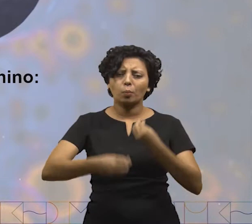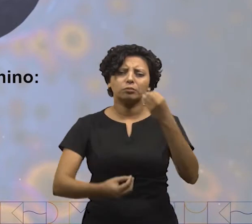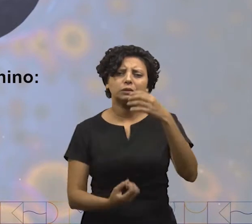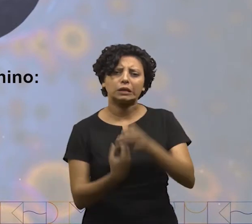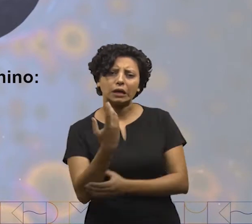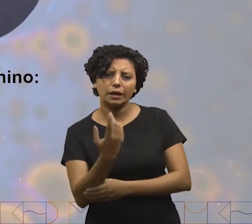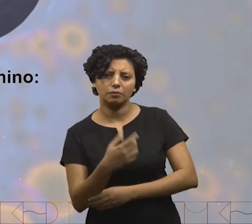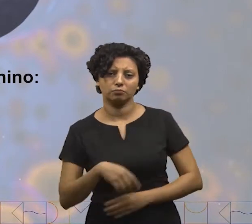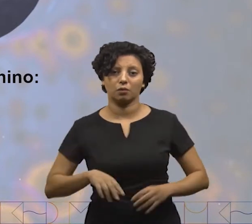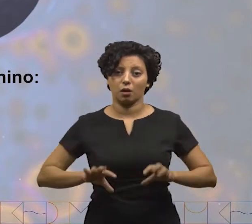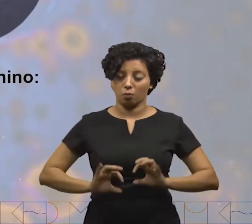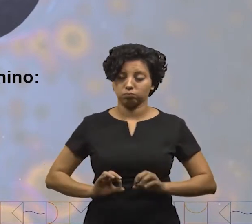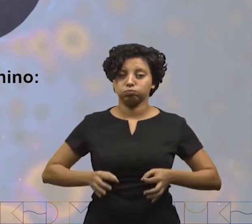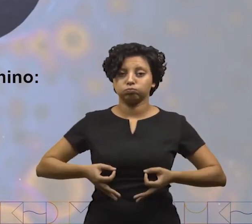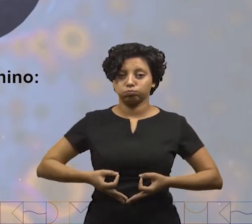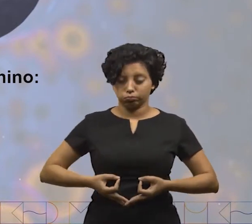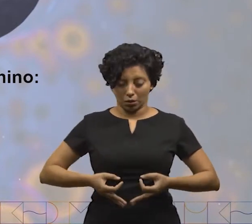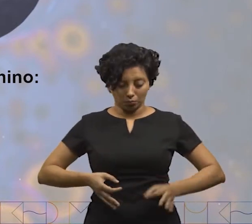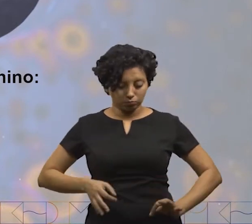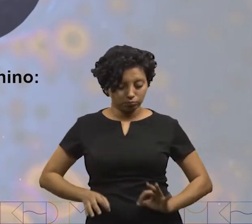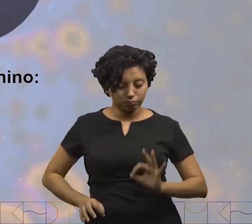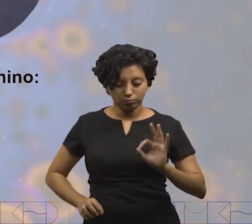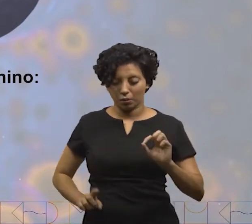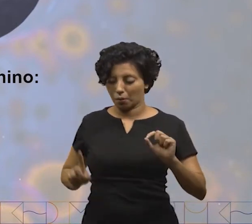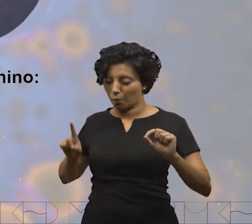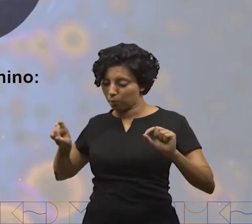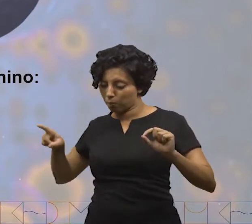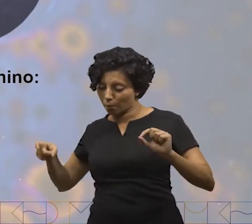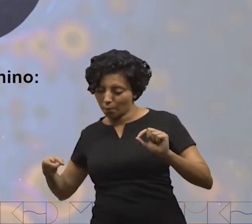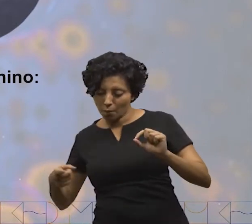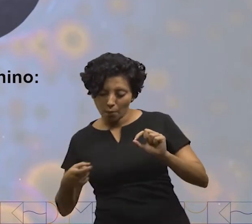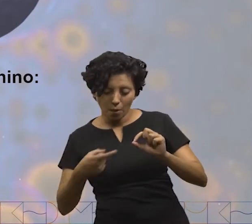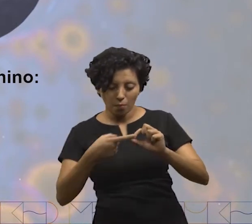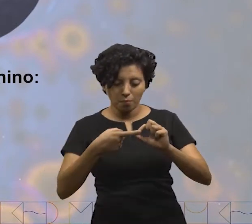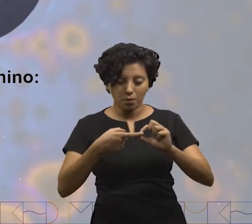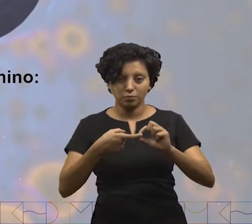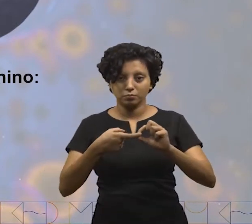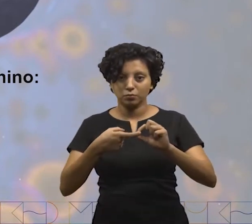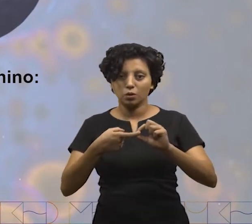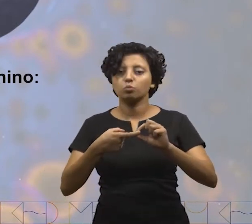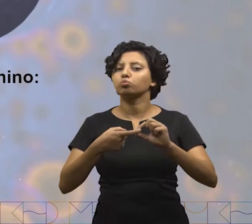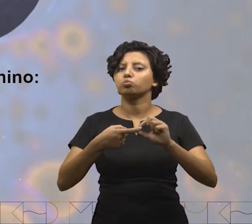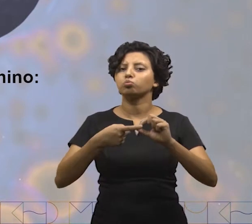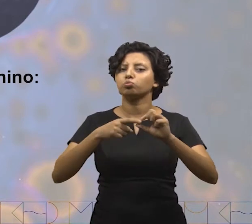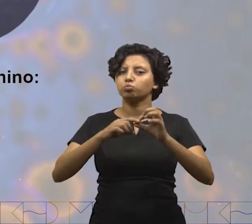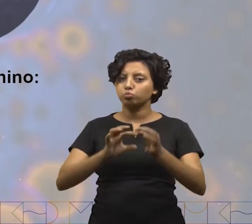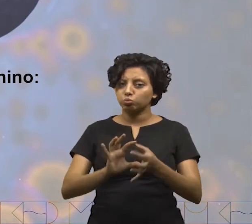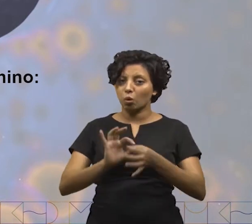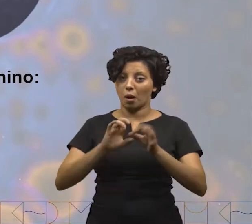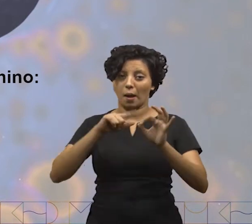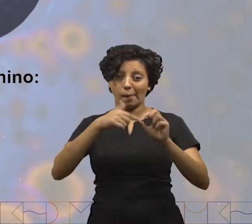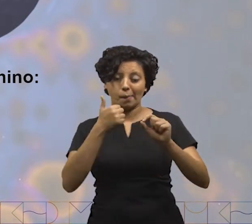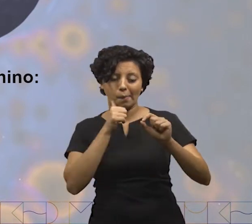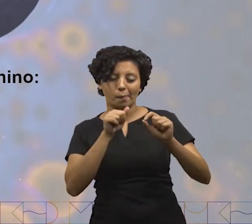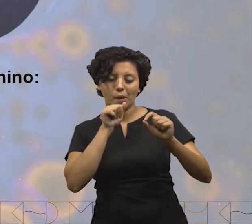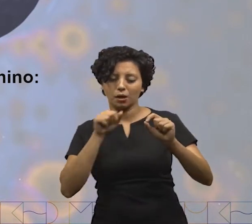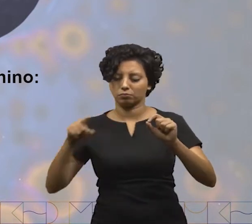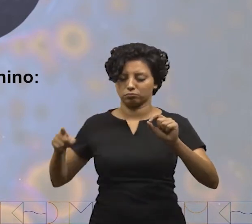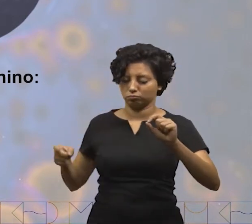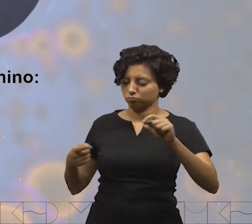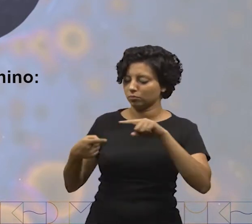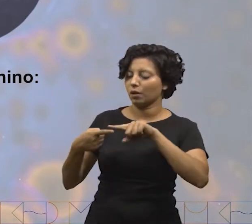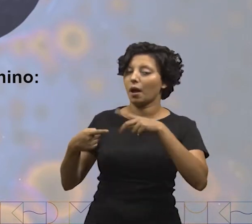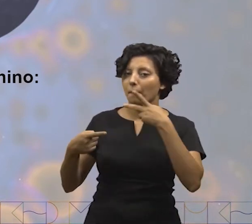partir do encontro de dois gametas. O feminino, que é o óvulo, que vem da mãe, e o masculino, que